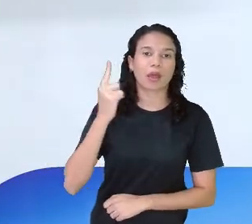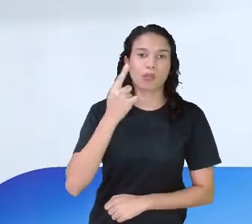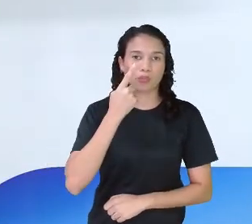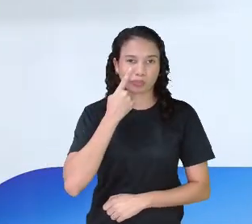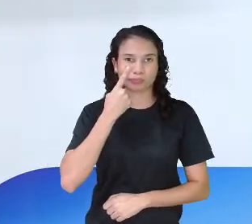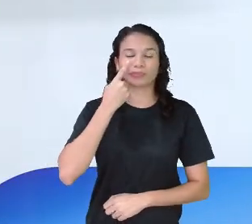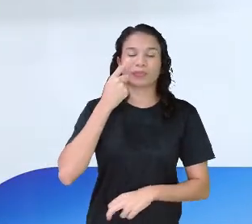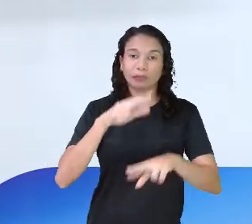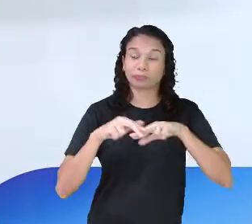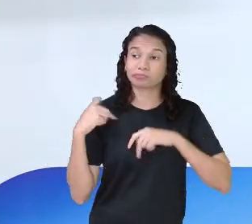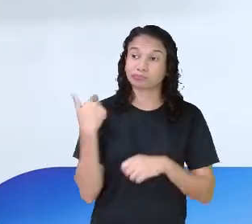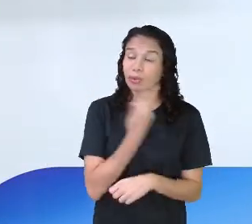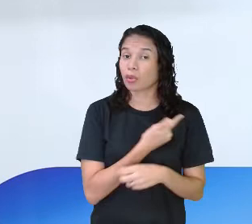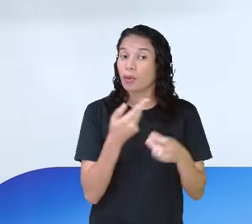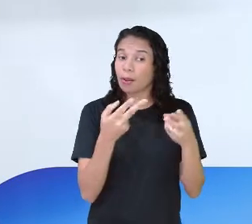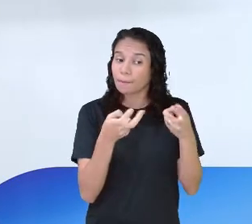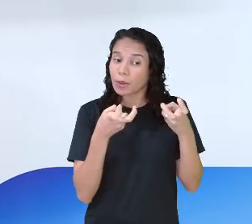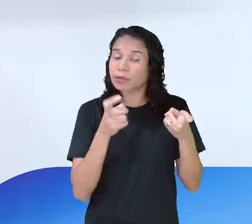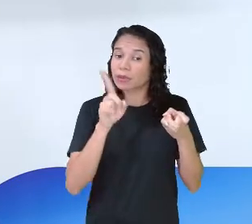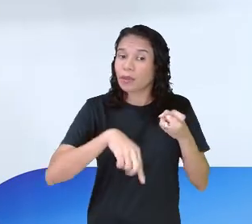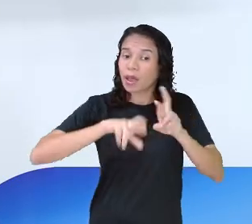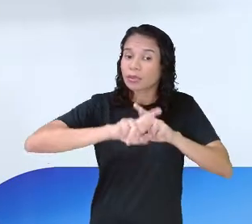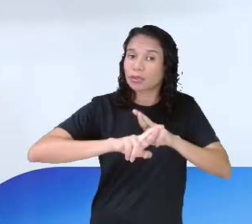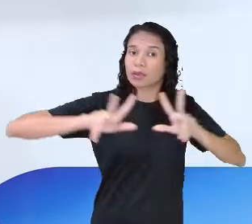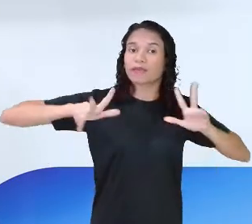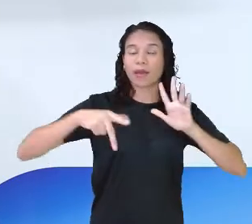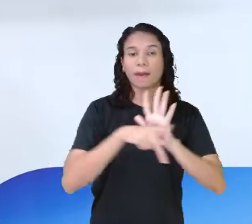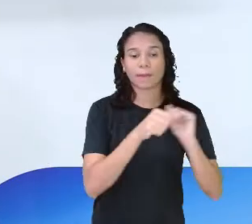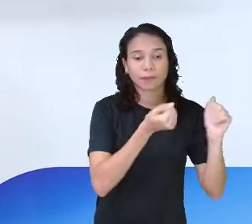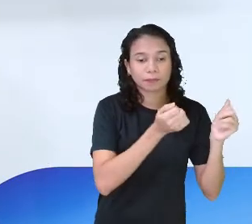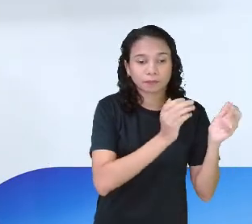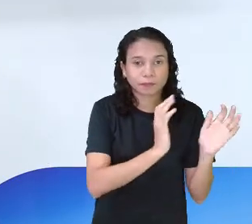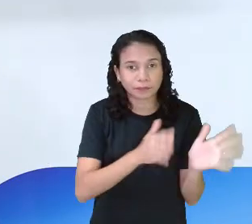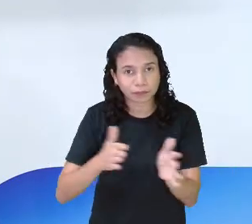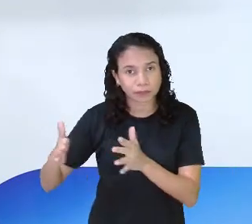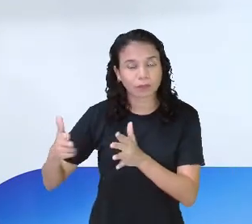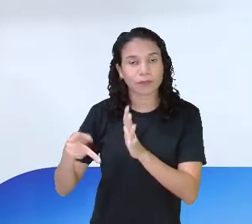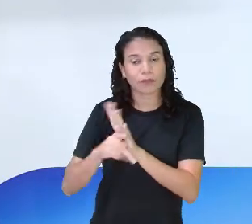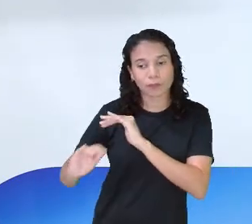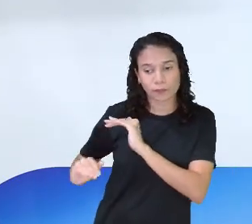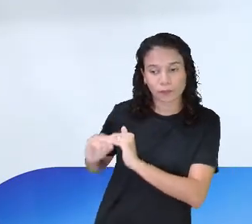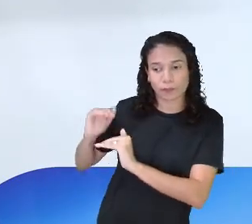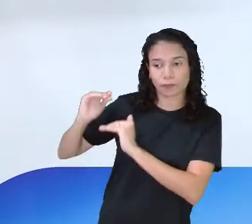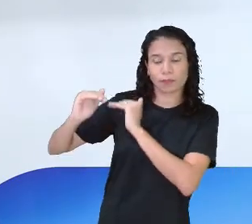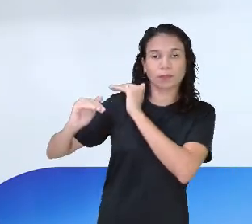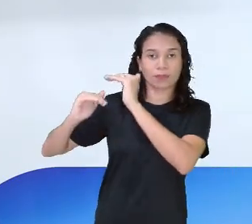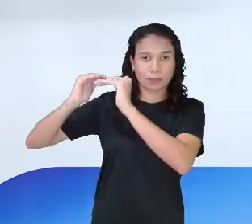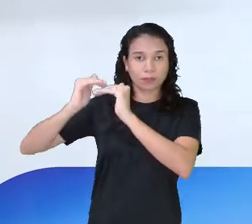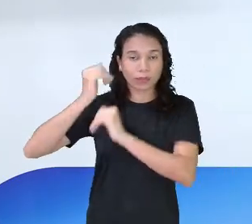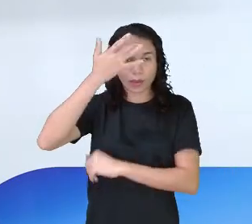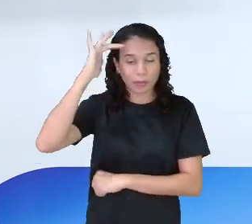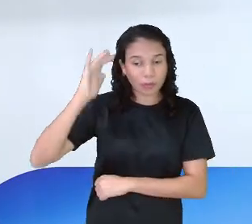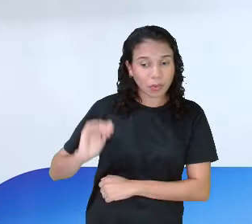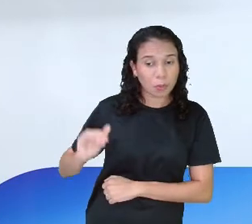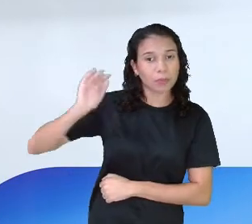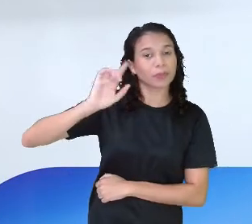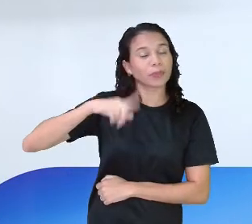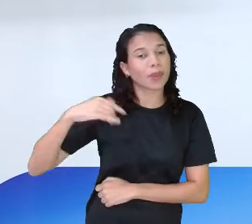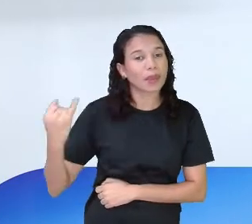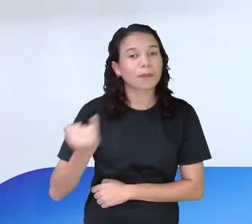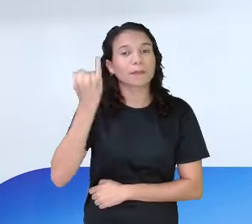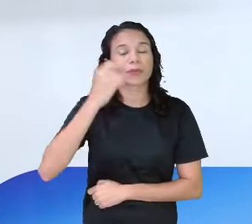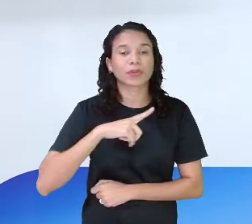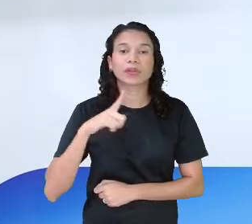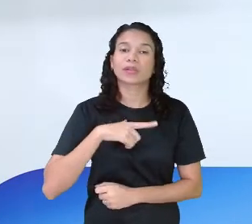gente vê como um marco diferencial no seu processo de crescimento, de desenvolvimento, a importância que